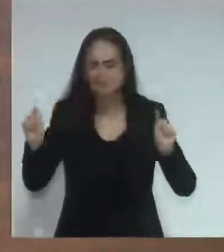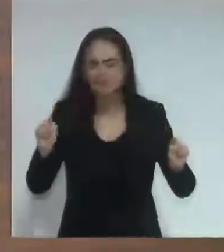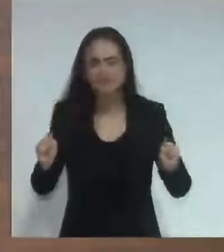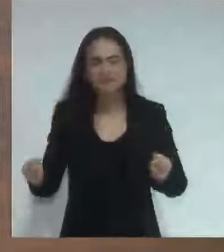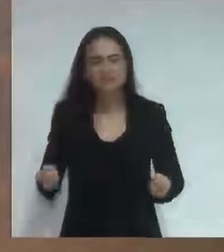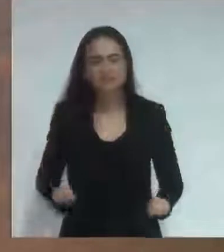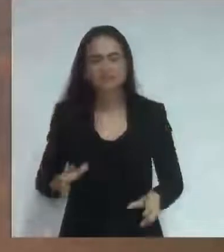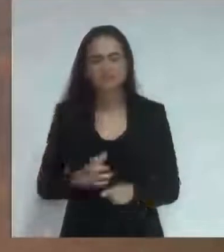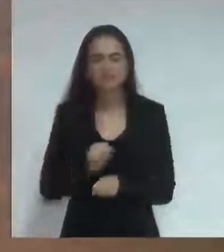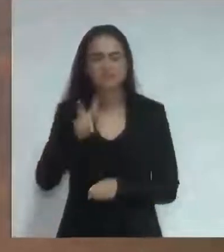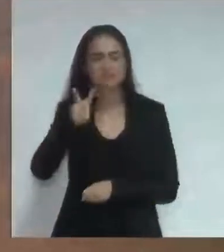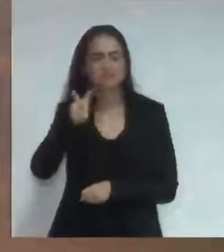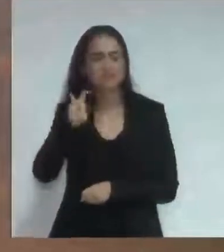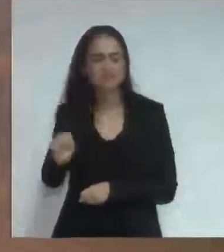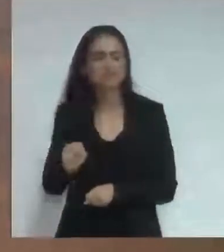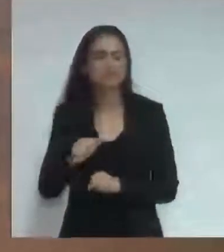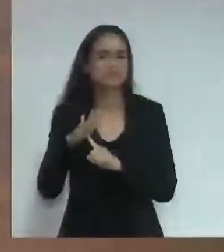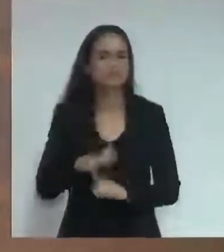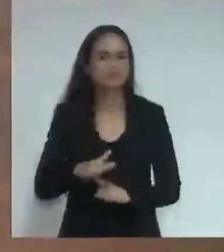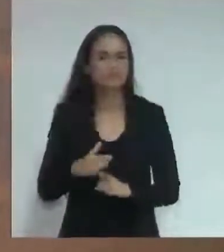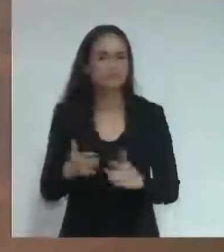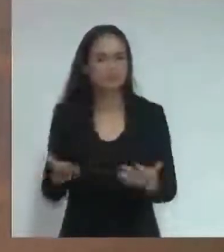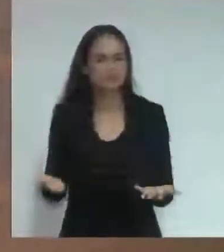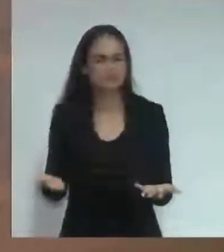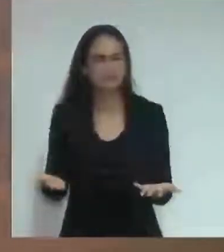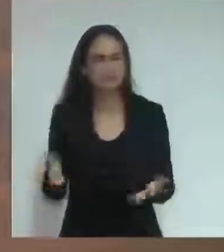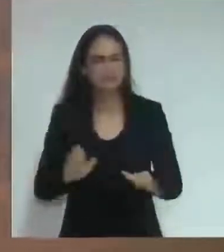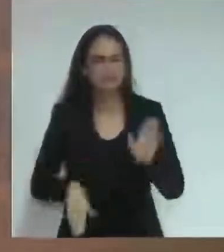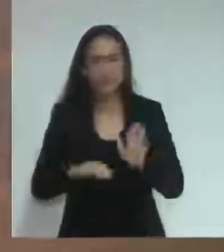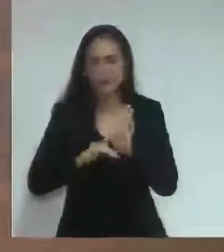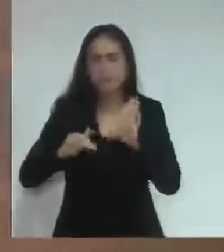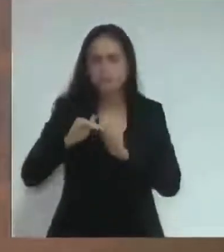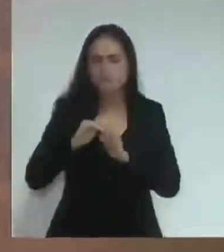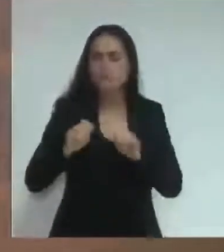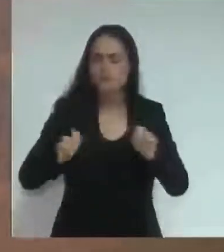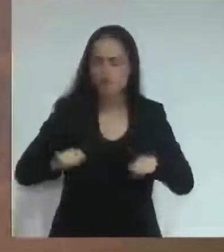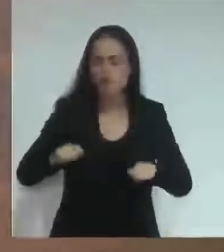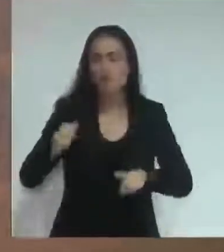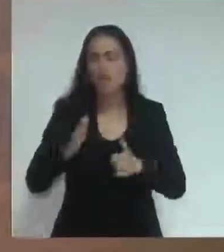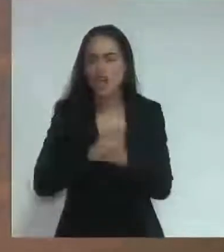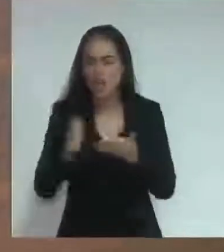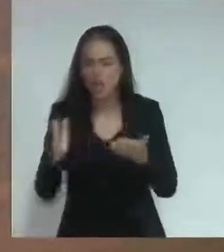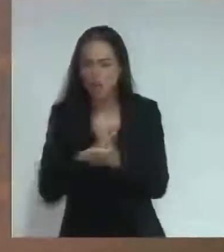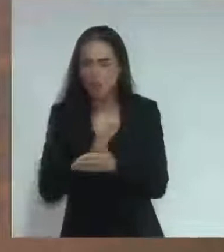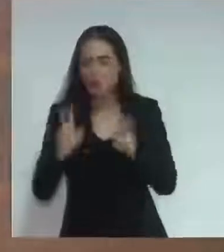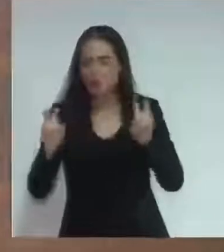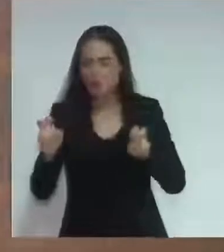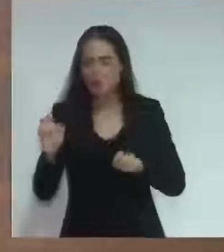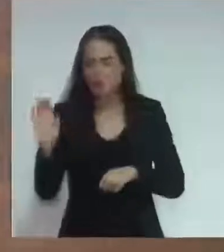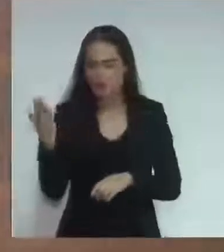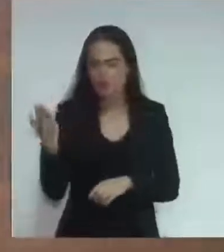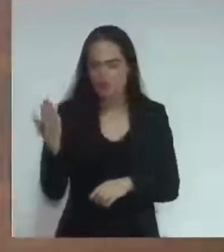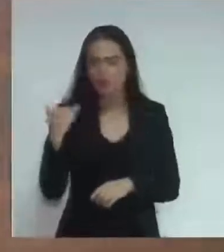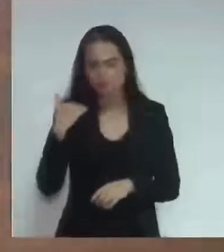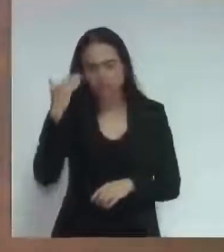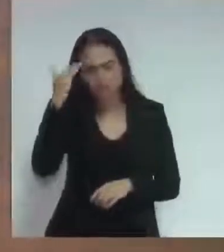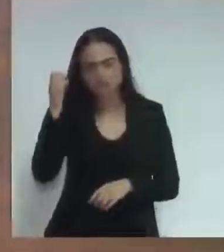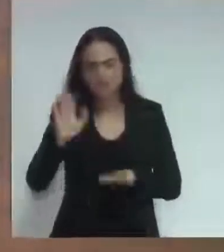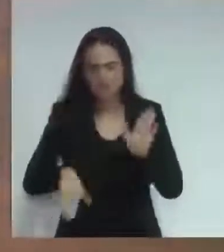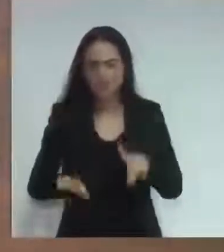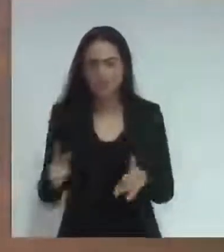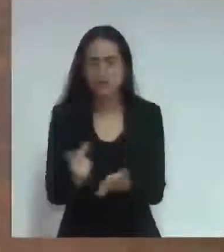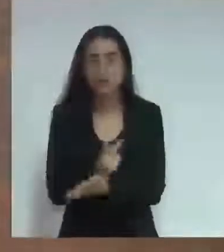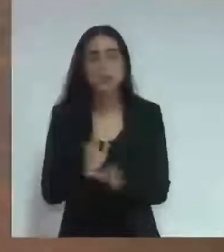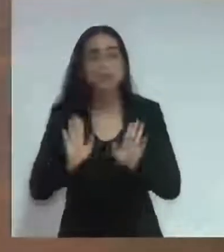58 casos. Aí falou, vereador, mas não tem algum que pode ser exagero? Pode. Pode ter algum que seja falso? Pode. O que eu acho absolutamente